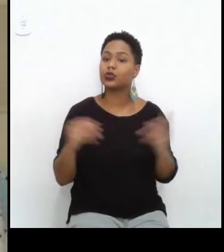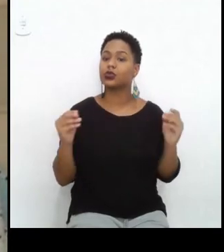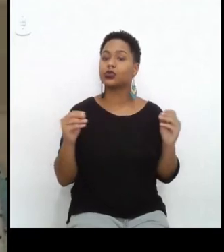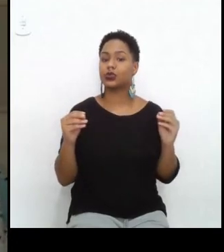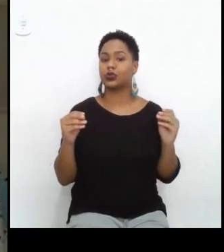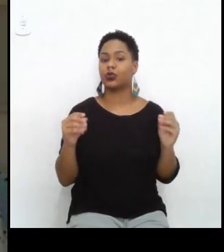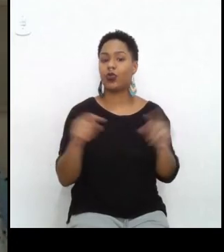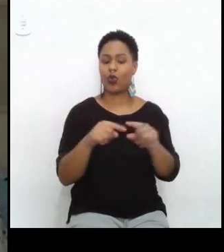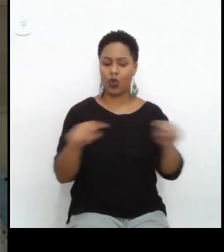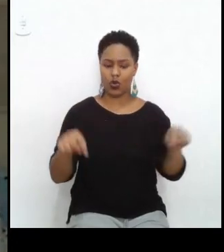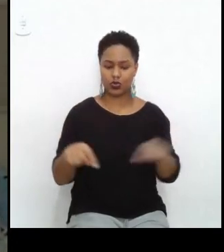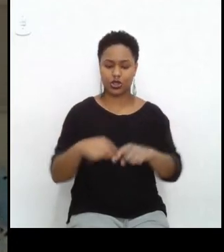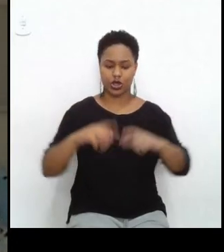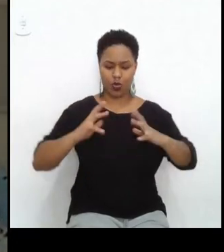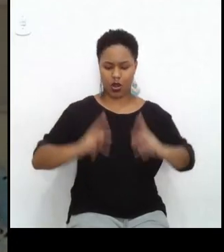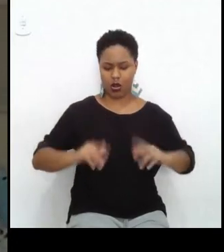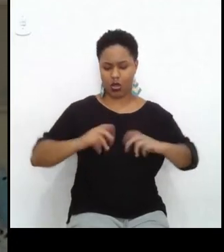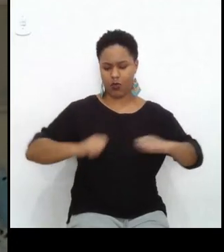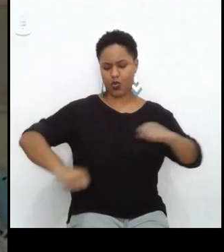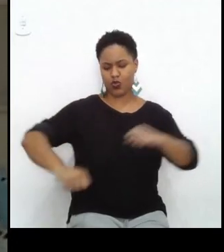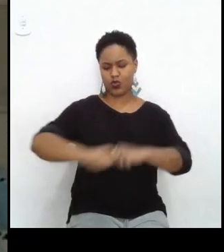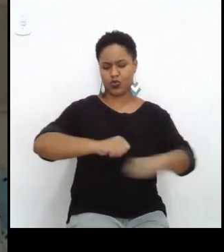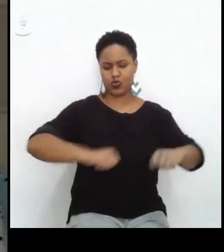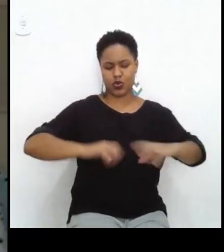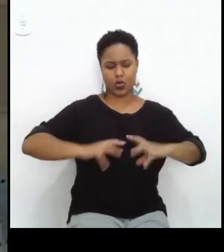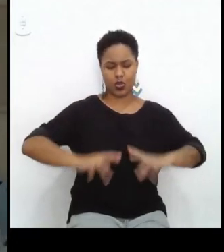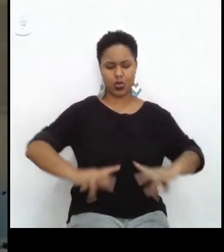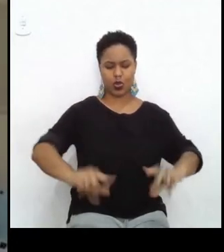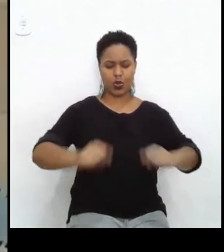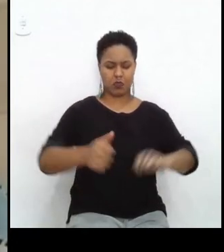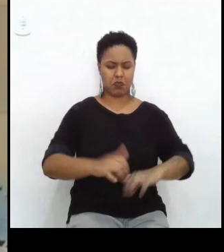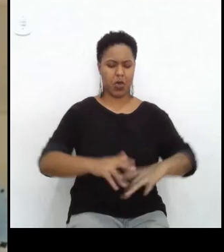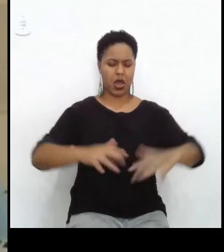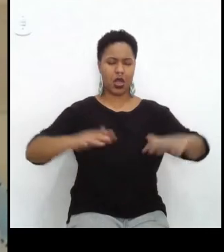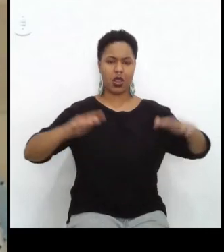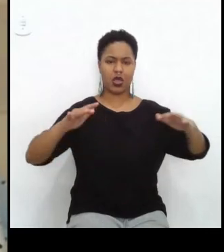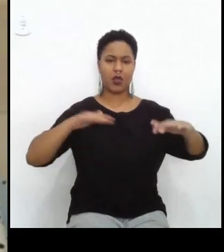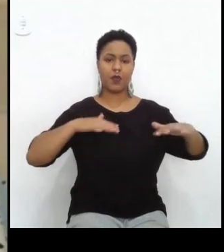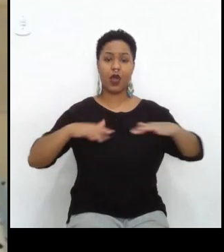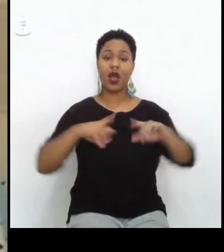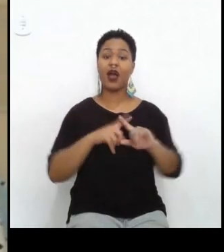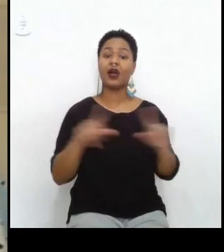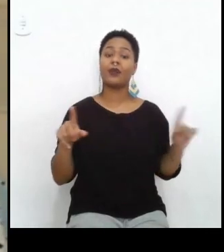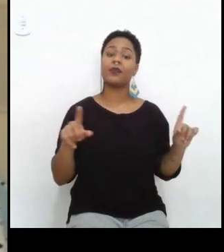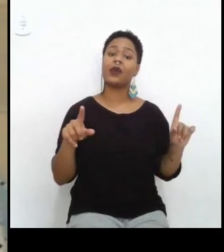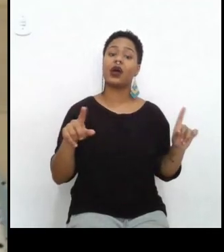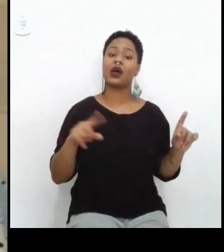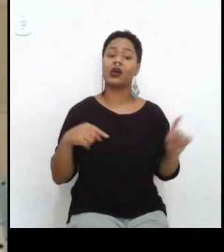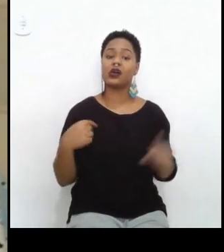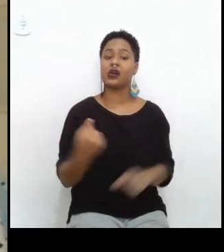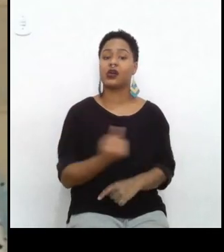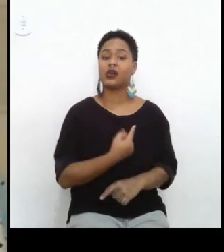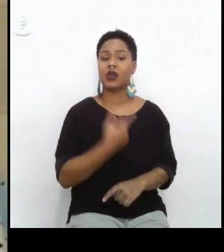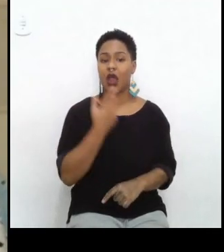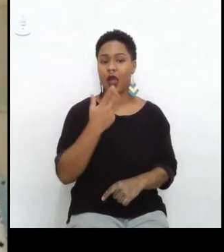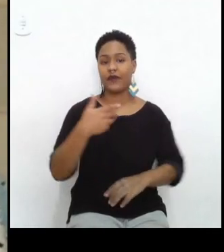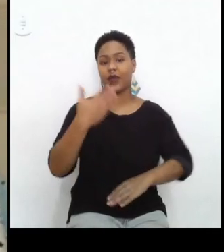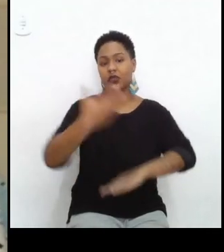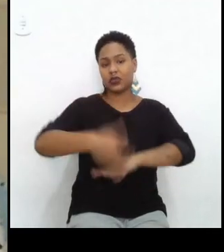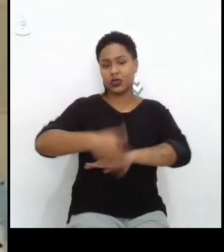mostrado o esperado do museu assim né mas quando a gente está no chão da rua